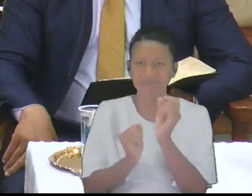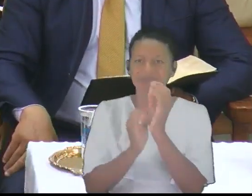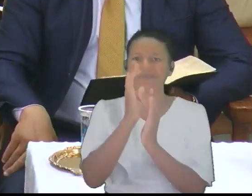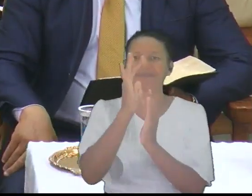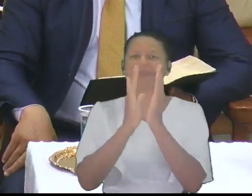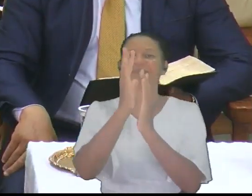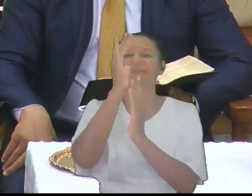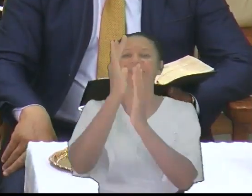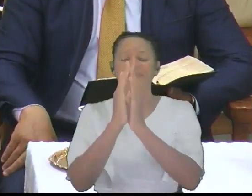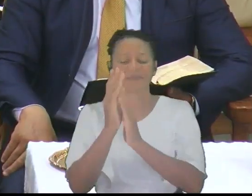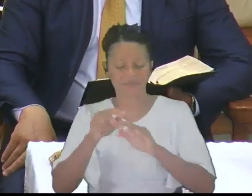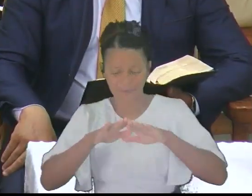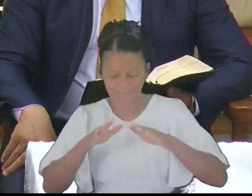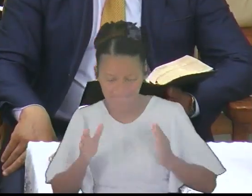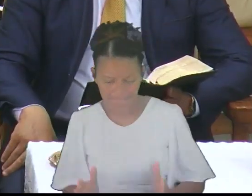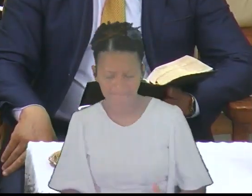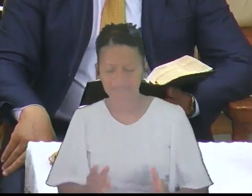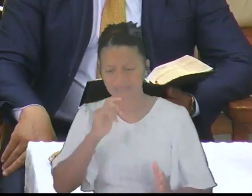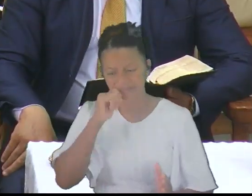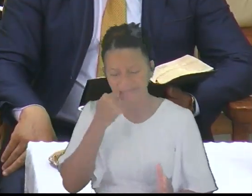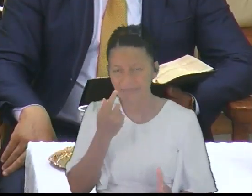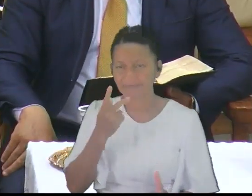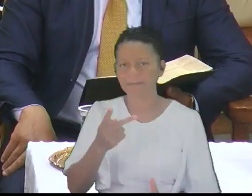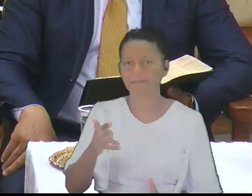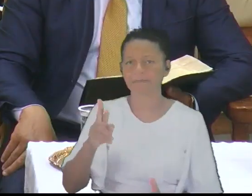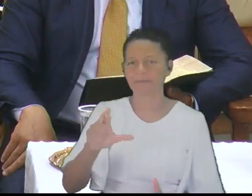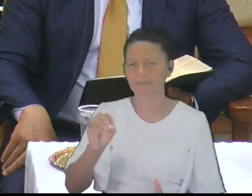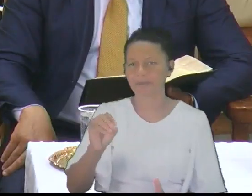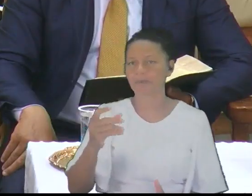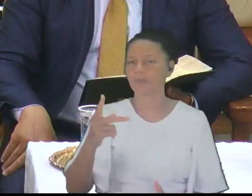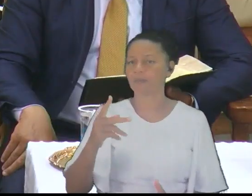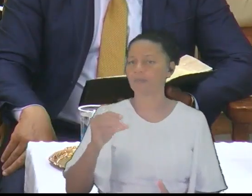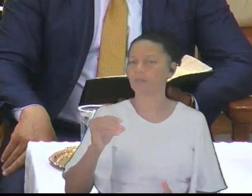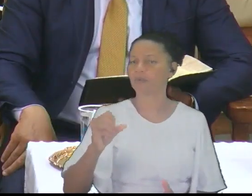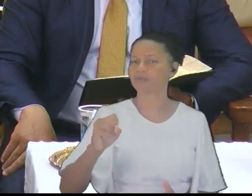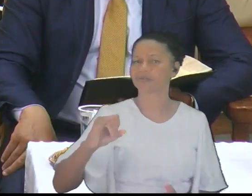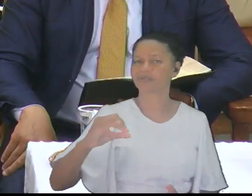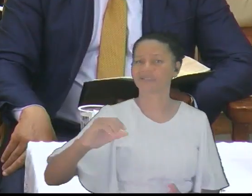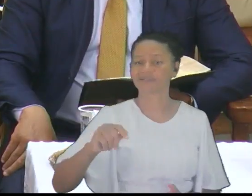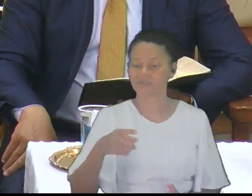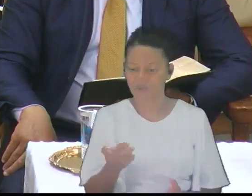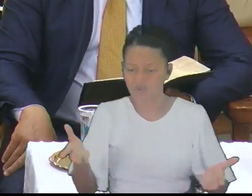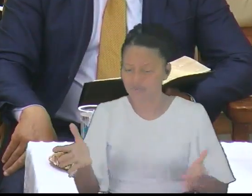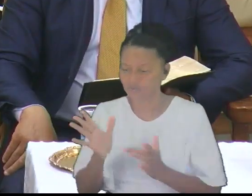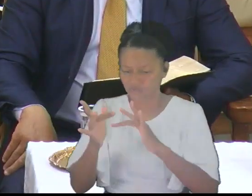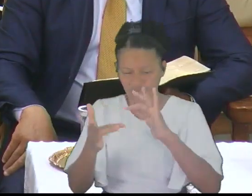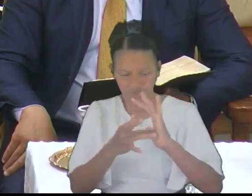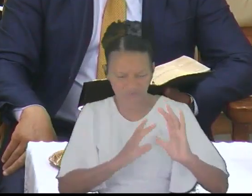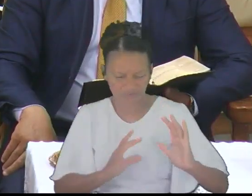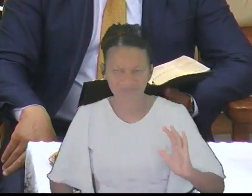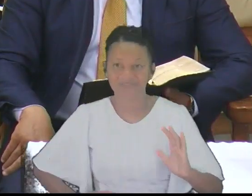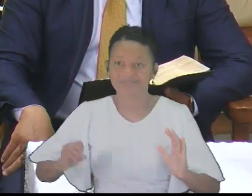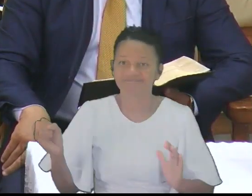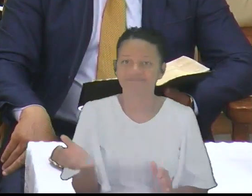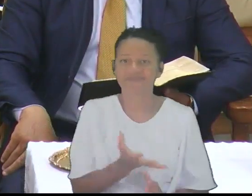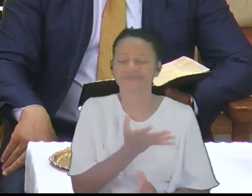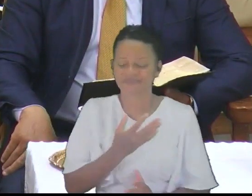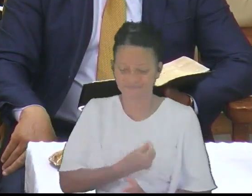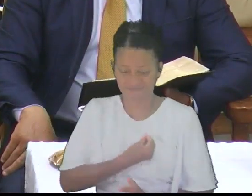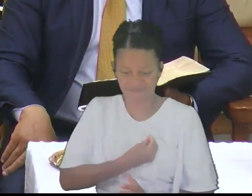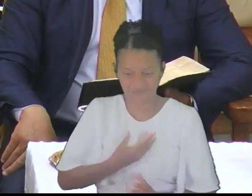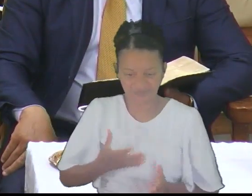não é mais mesa do pão da proposição. Hoje é Cristo Jesus, que é o novo e